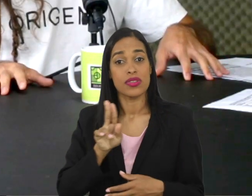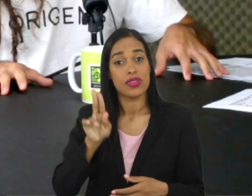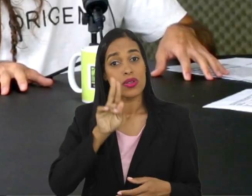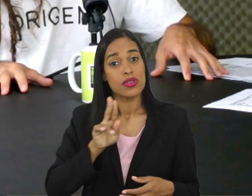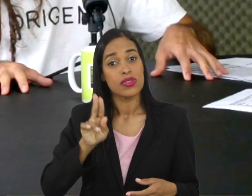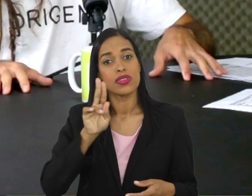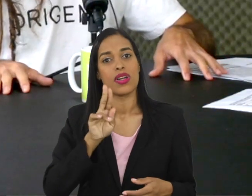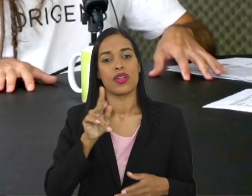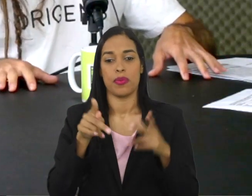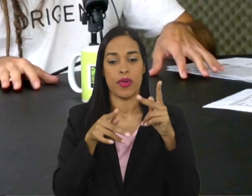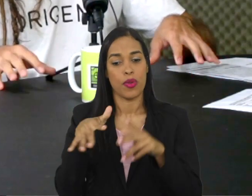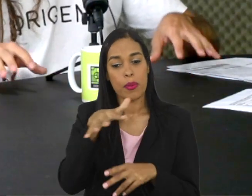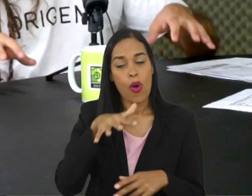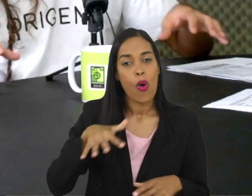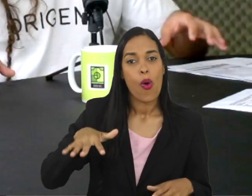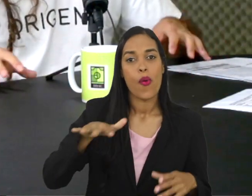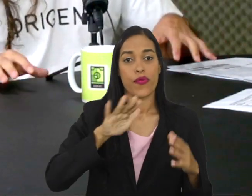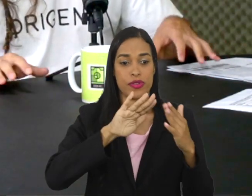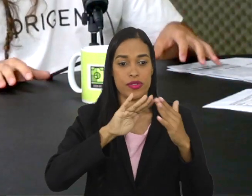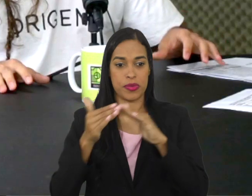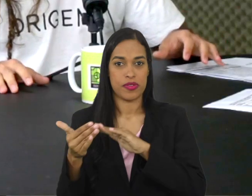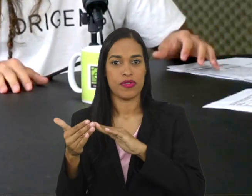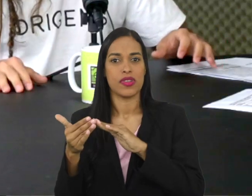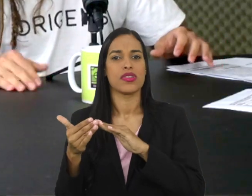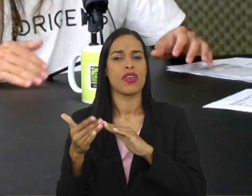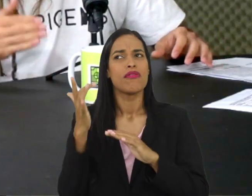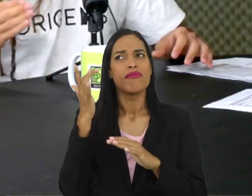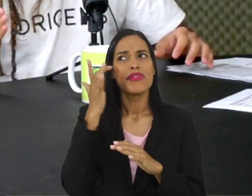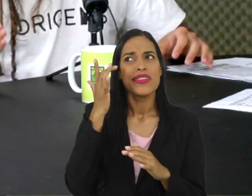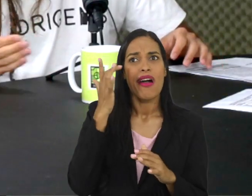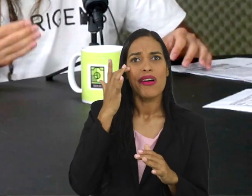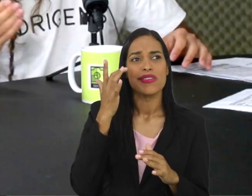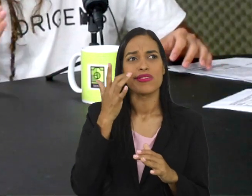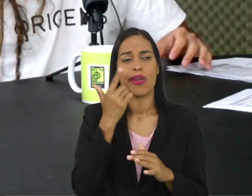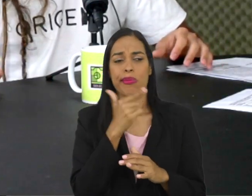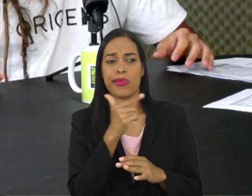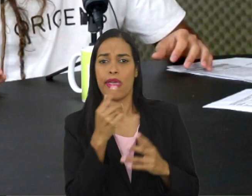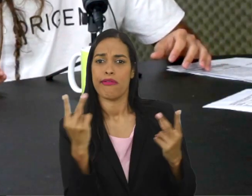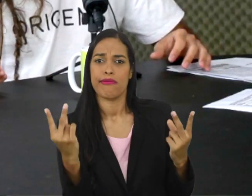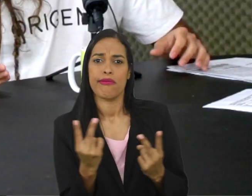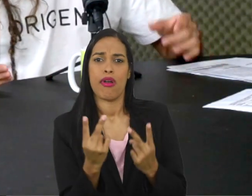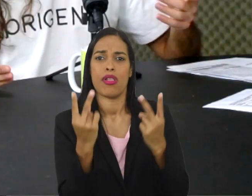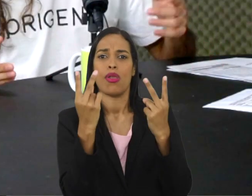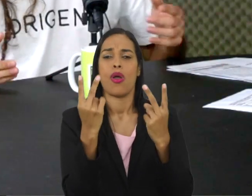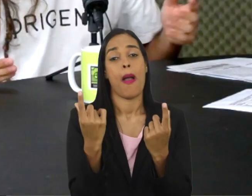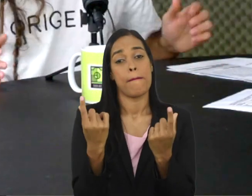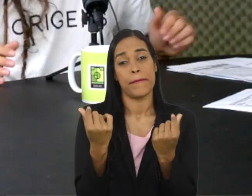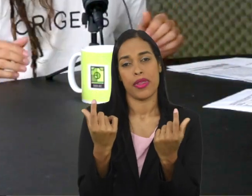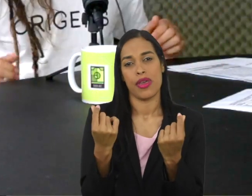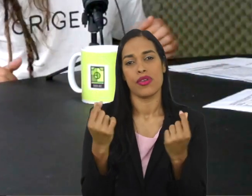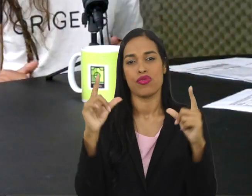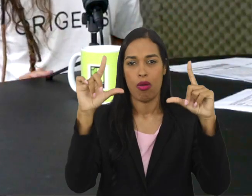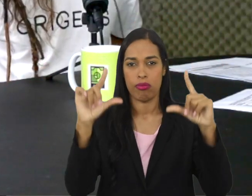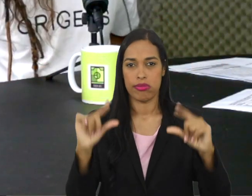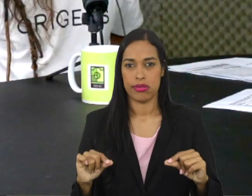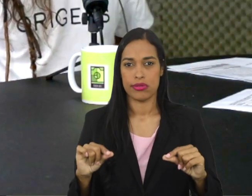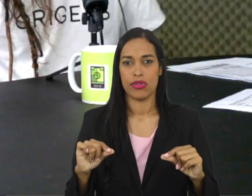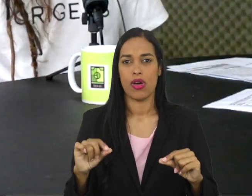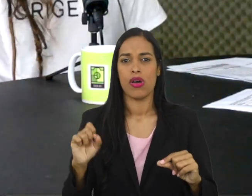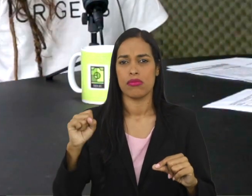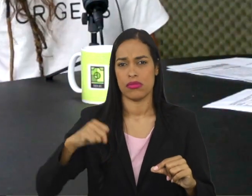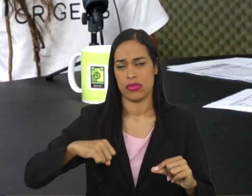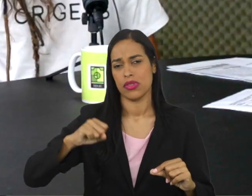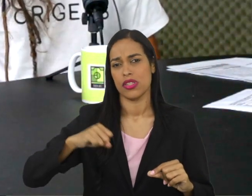são utilizados pelo povo mesmo nas periferias, aí você tende a achar que aquilo não tem tanto valor. Então, de fato, o preço de mercado é menor,